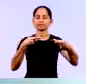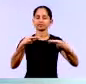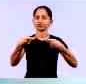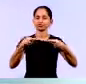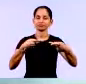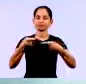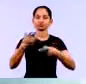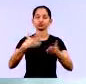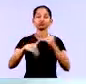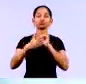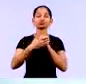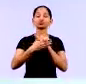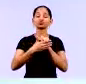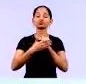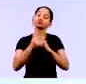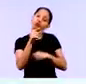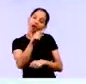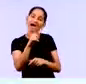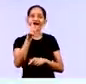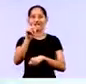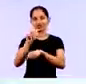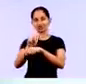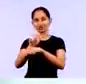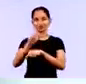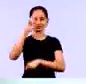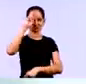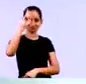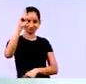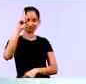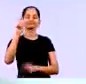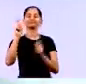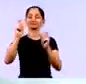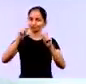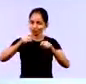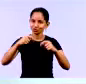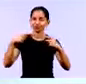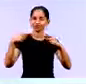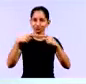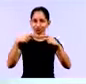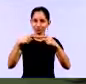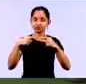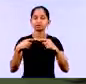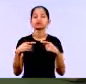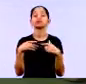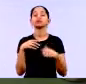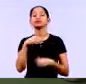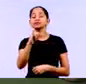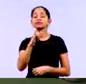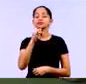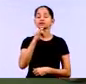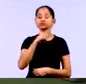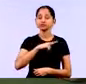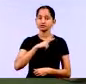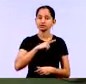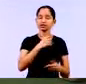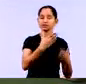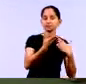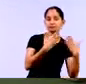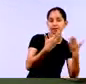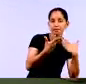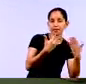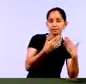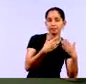planejamento. Planejamento é gestão. Professor, caso tenha algum comentário, pode interromper,